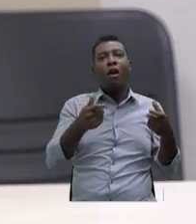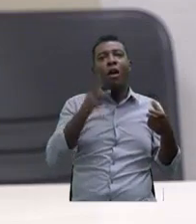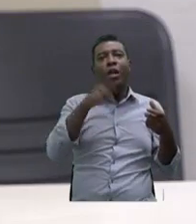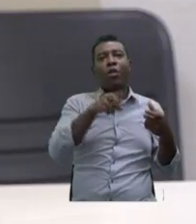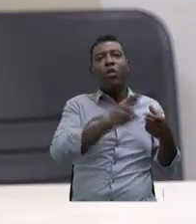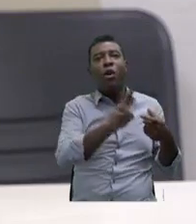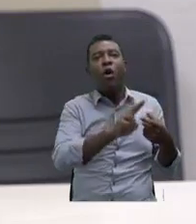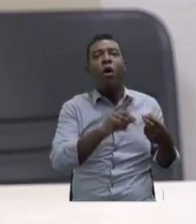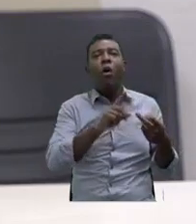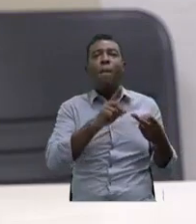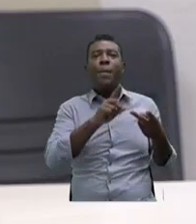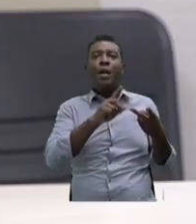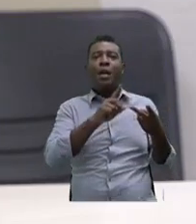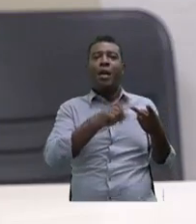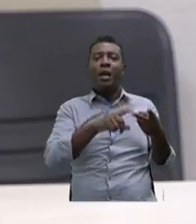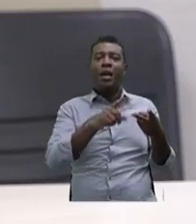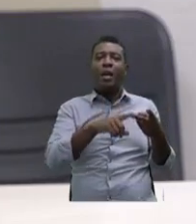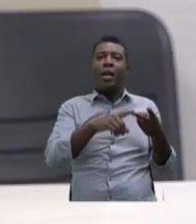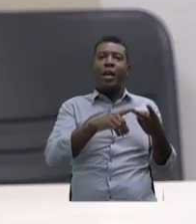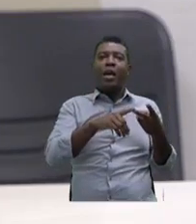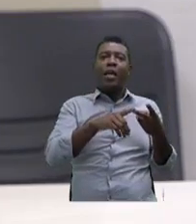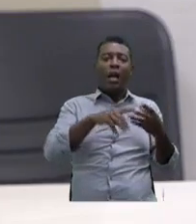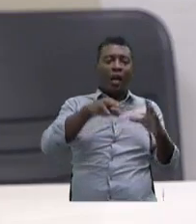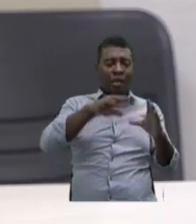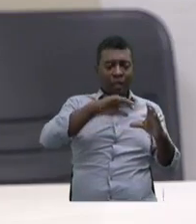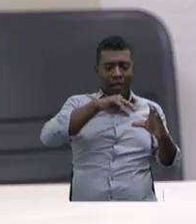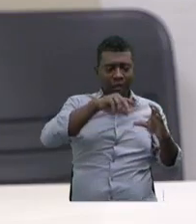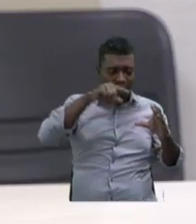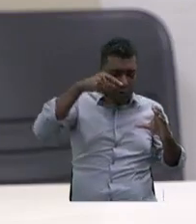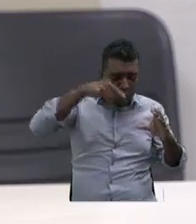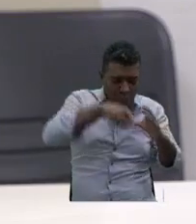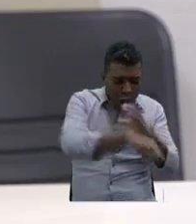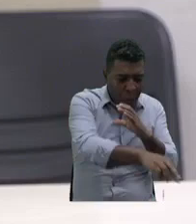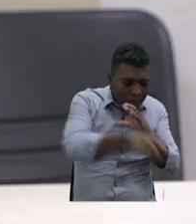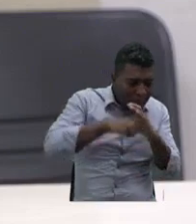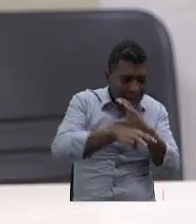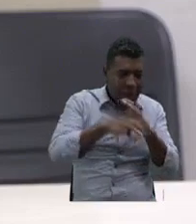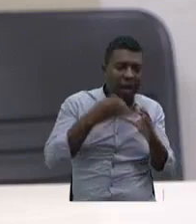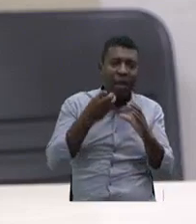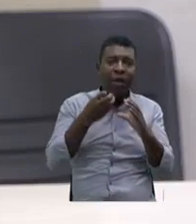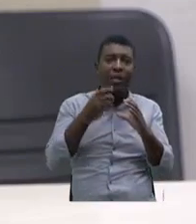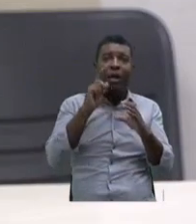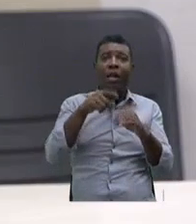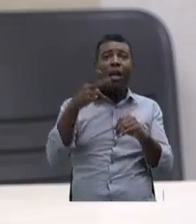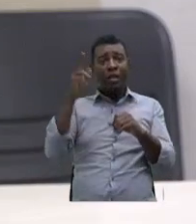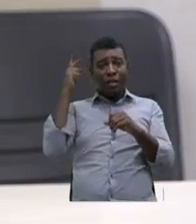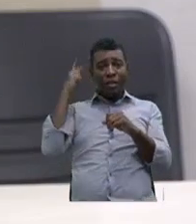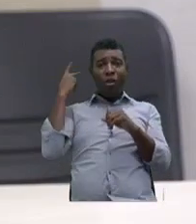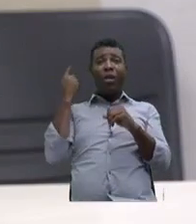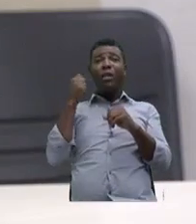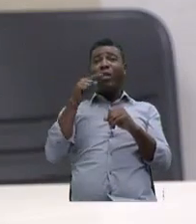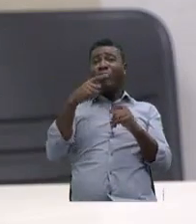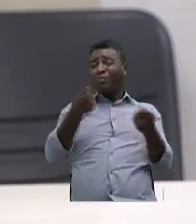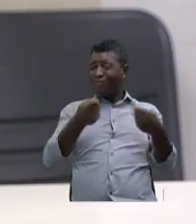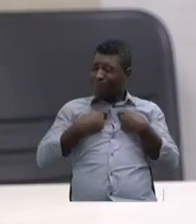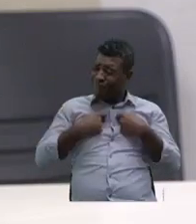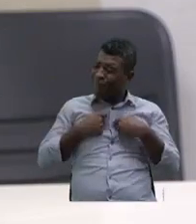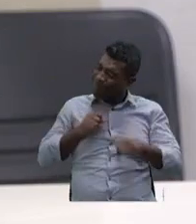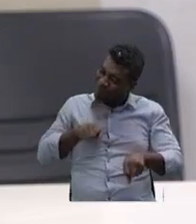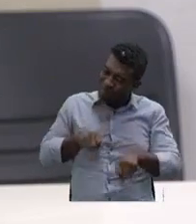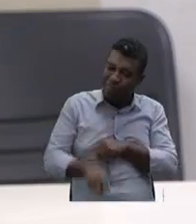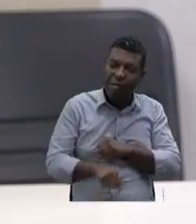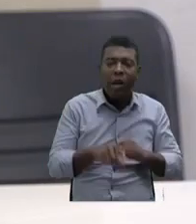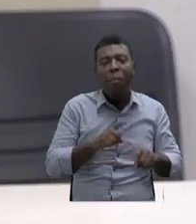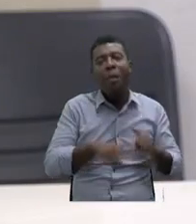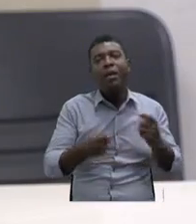com relação a essa história que tão mal nos fez, mas que deixou legado. Né? E eu